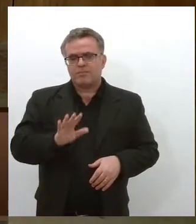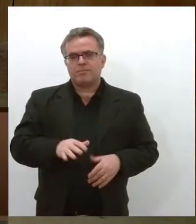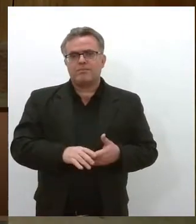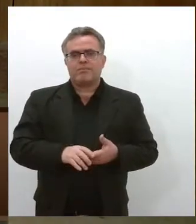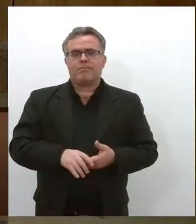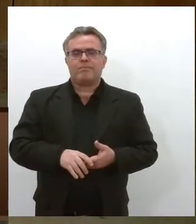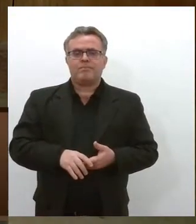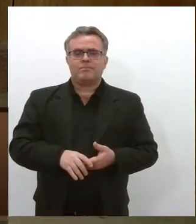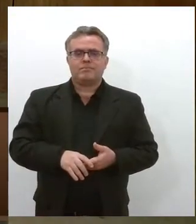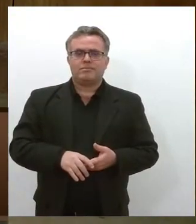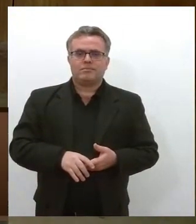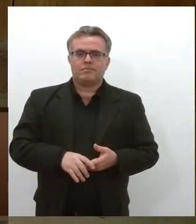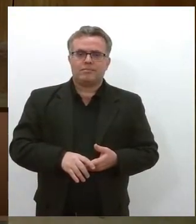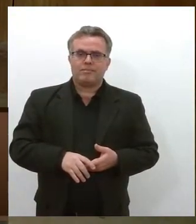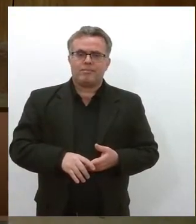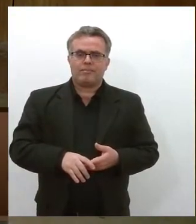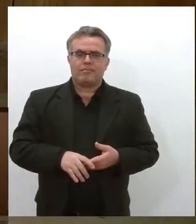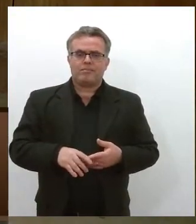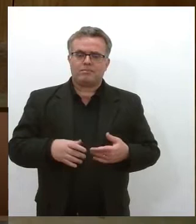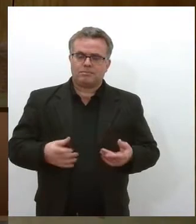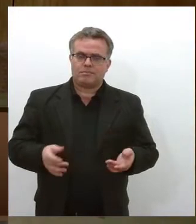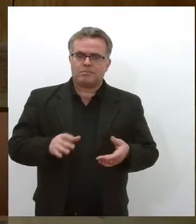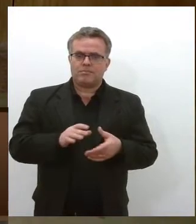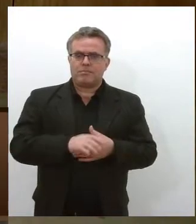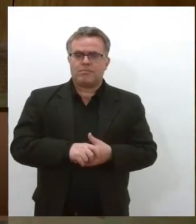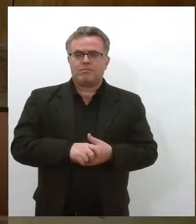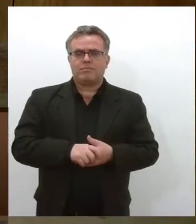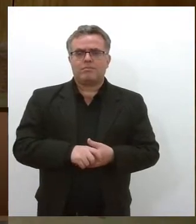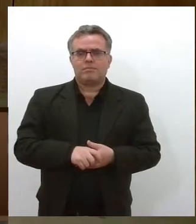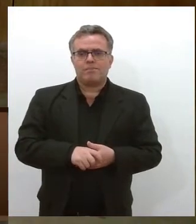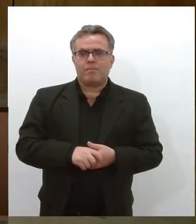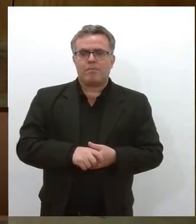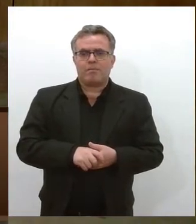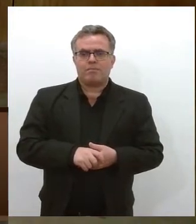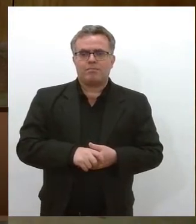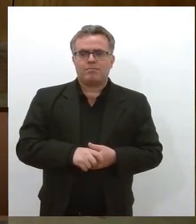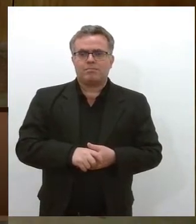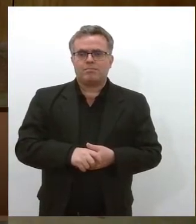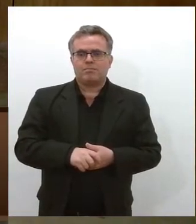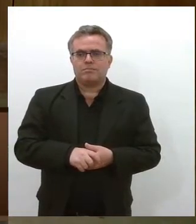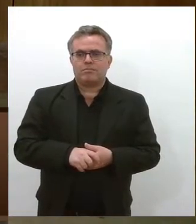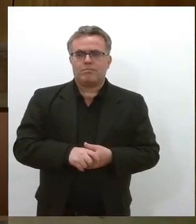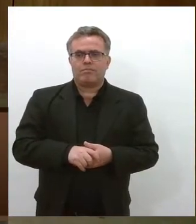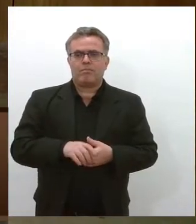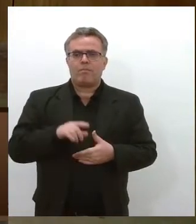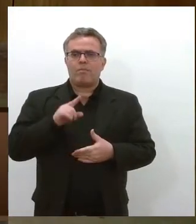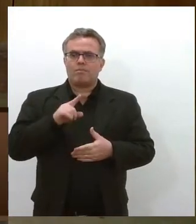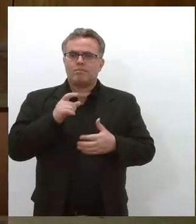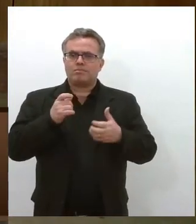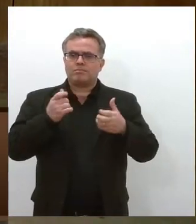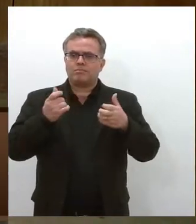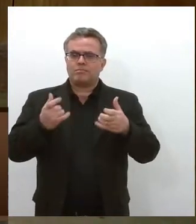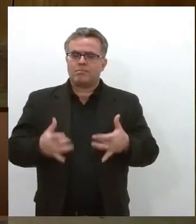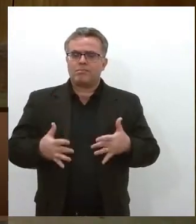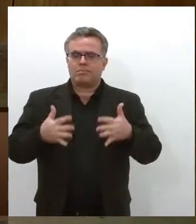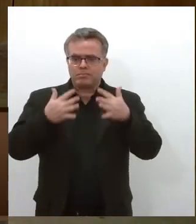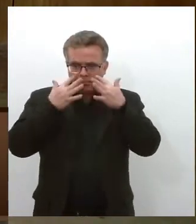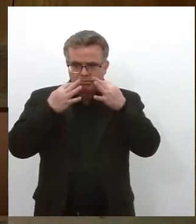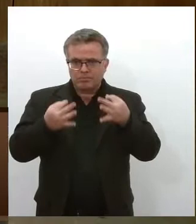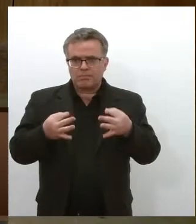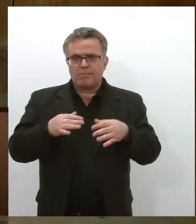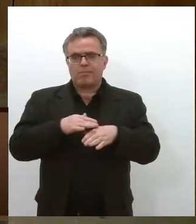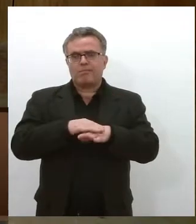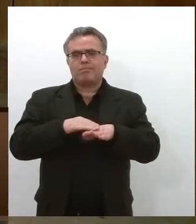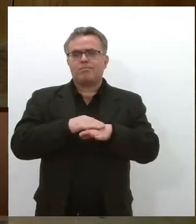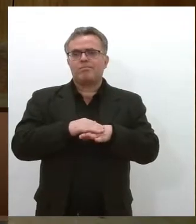Tchau, tchau. É isso, né, Kátia? Importante essa fala, né? Isso. Esse chamamento mesmo, para a gente começar a pensar em